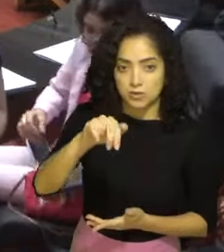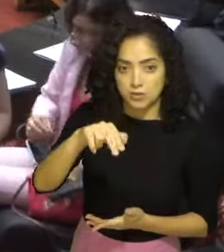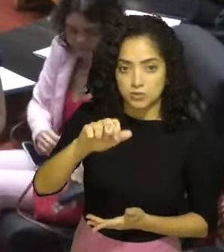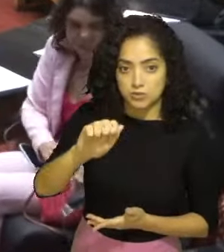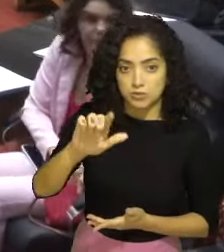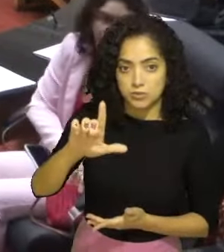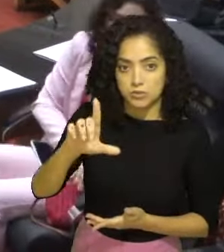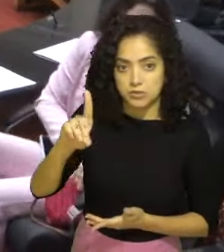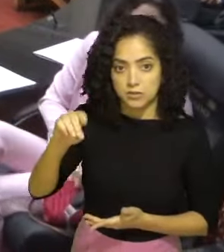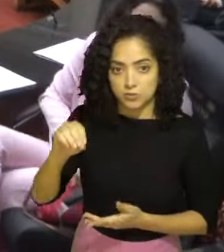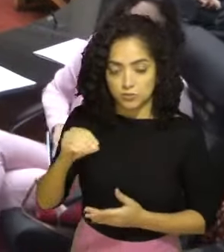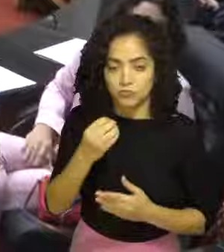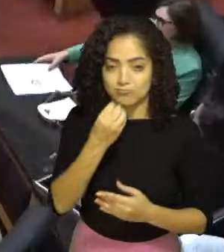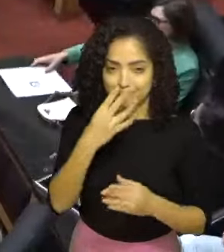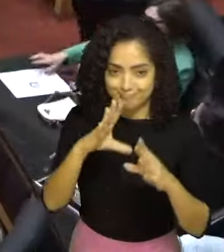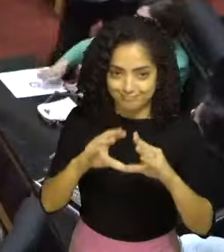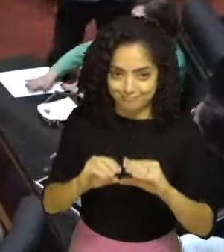Boa noite.